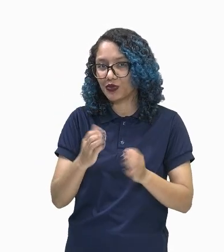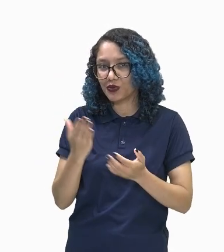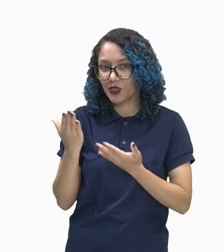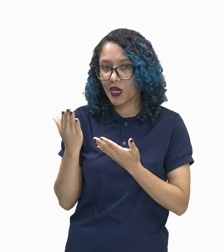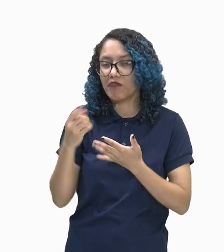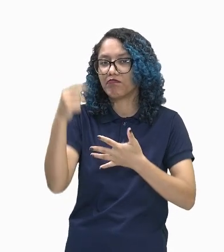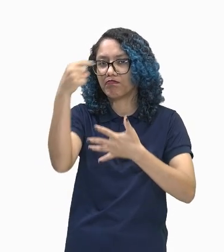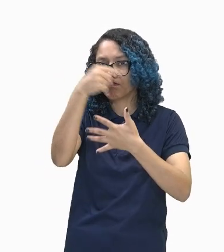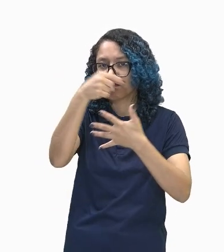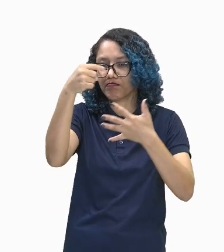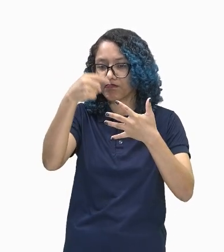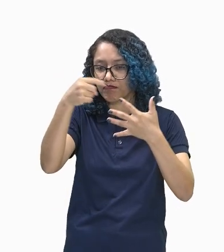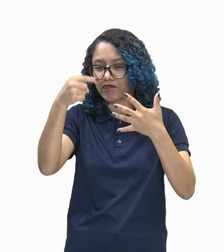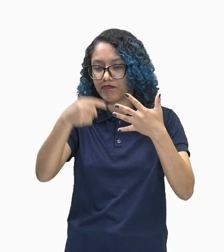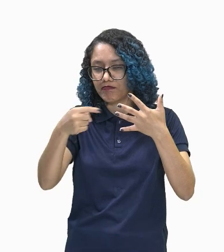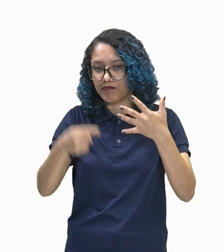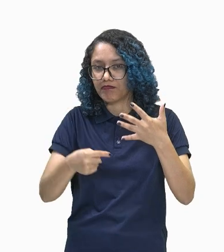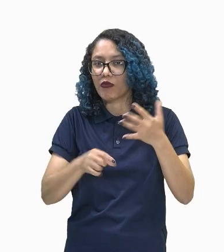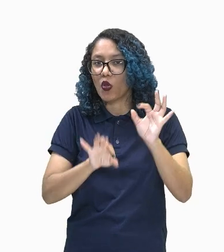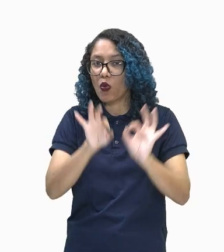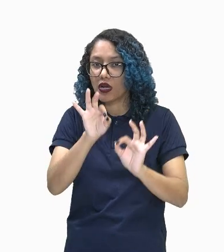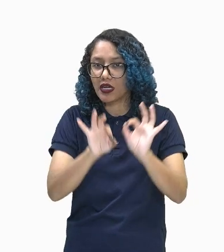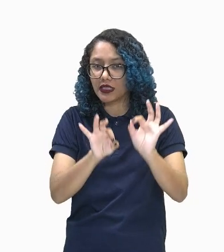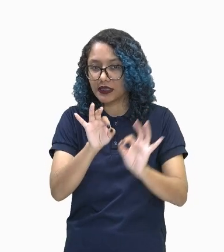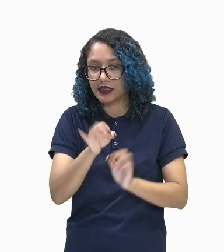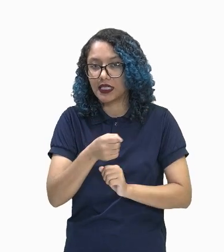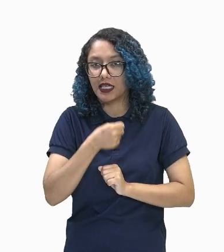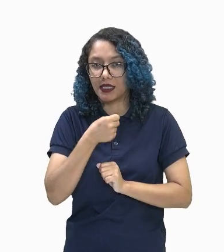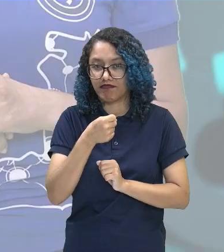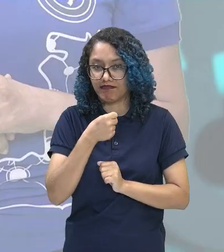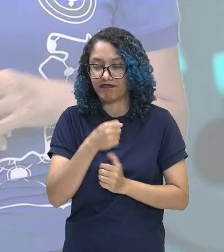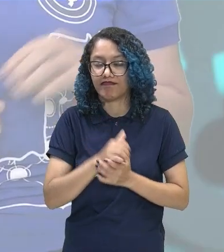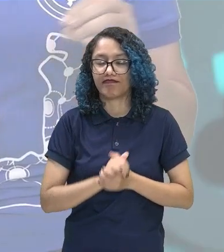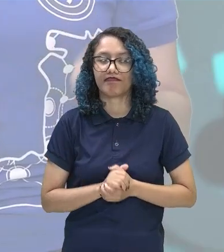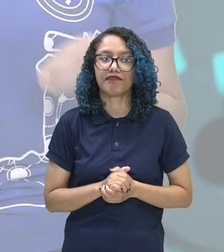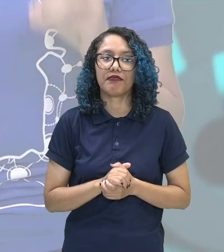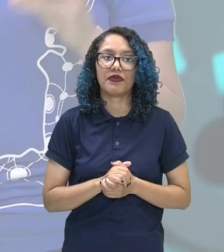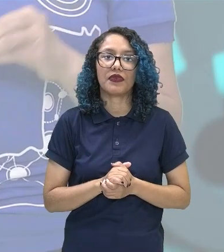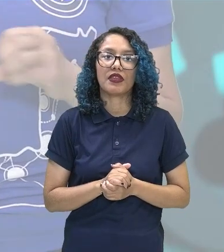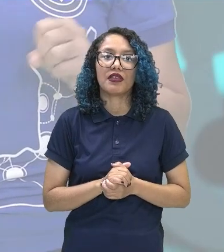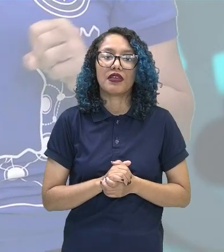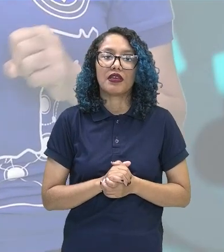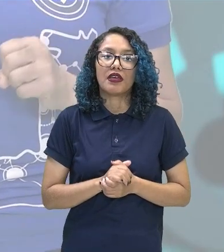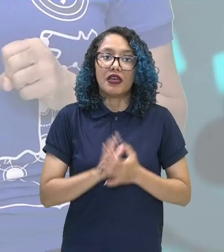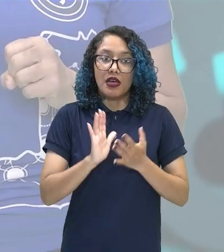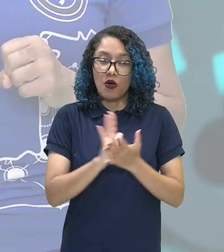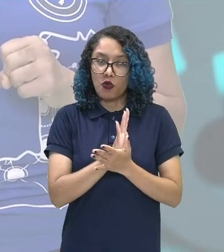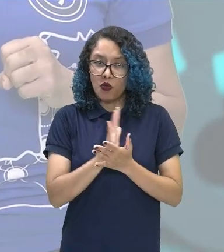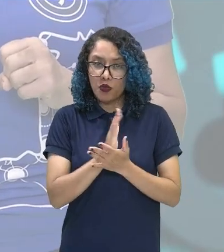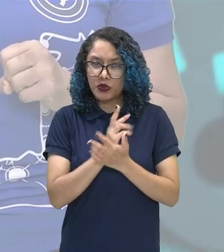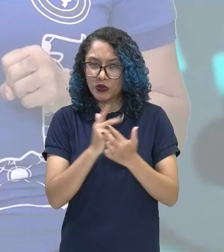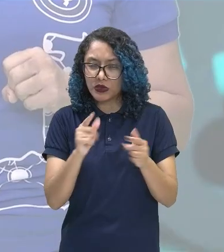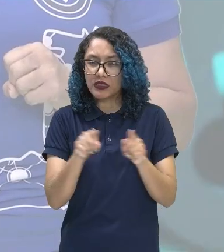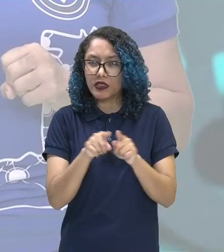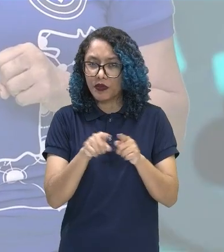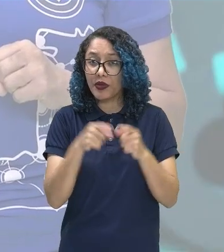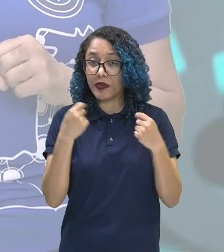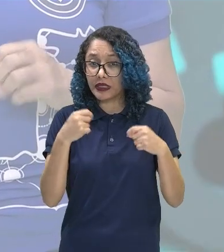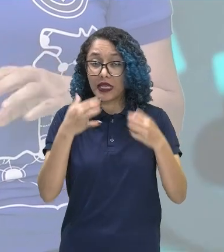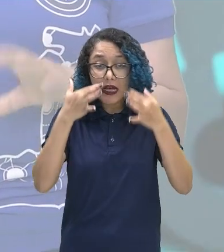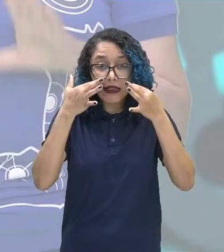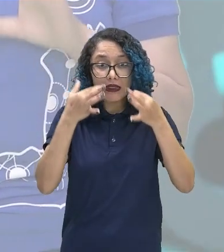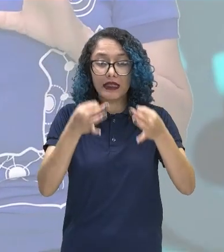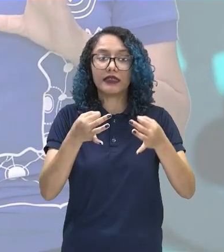se produzir uma reportagem. Então, temos também alguns pontos a observar, né?